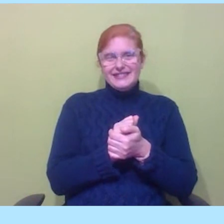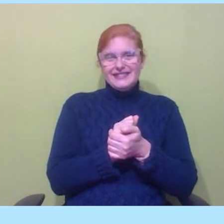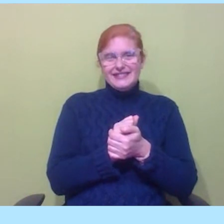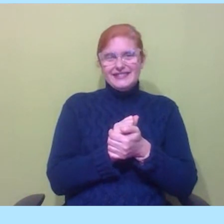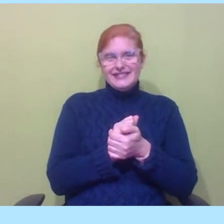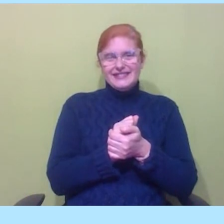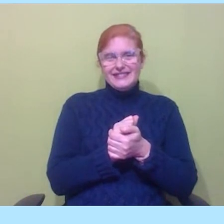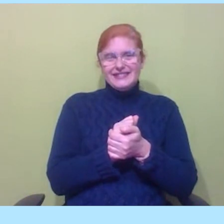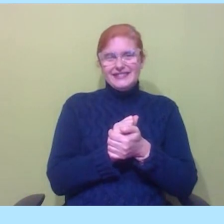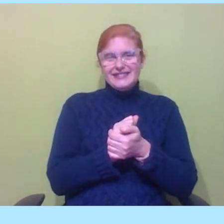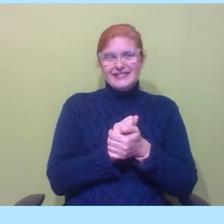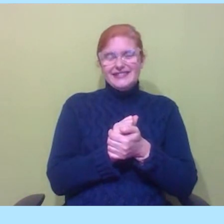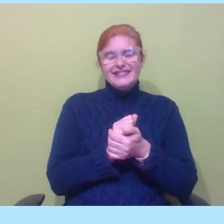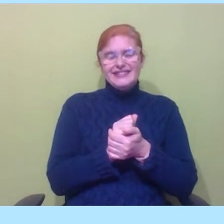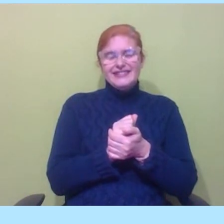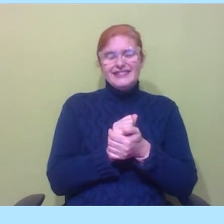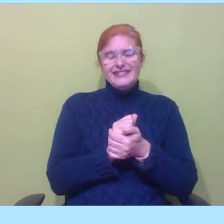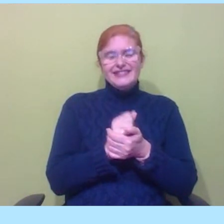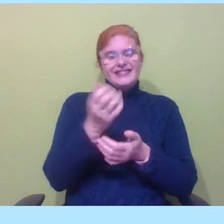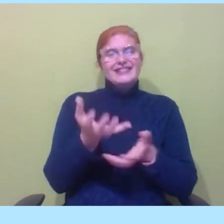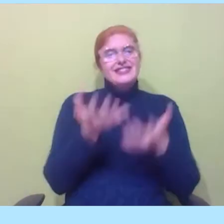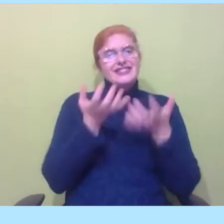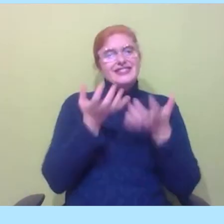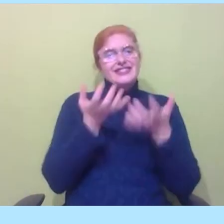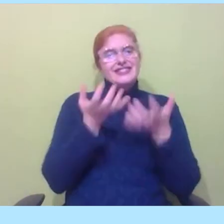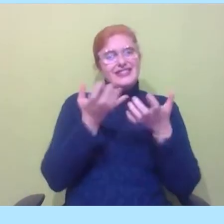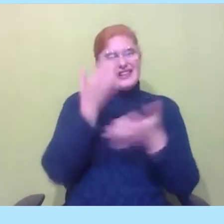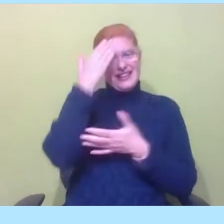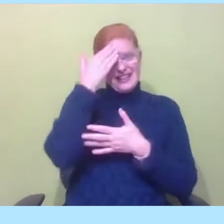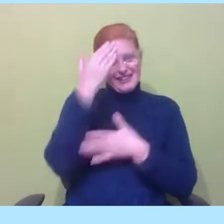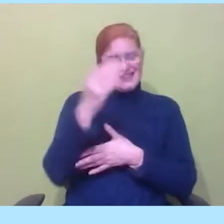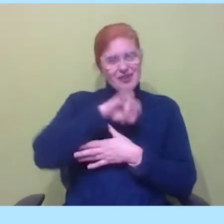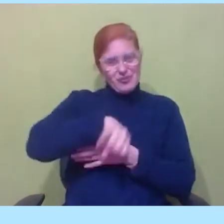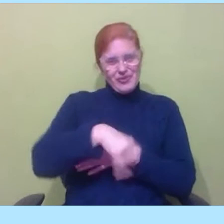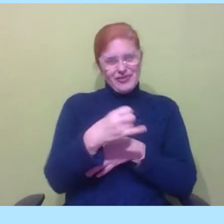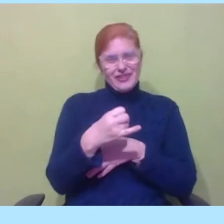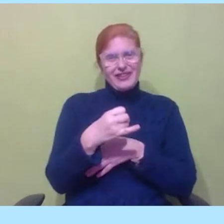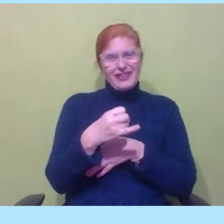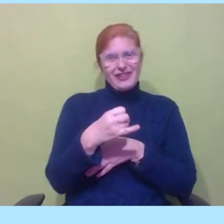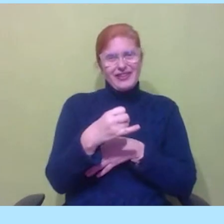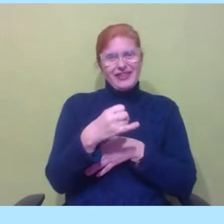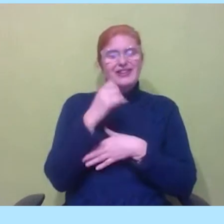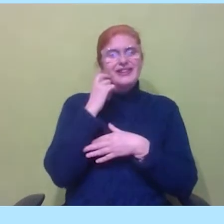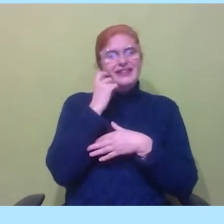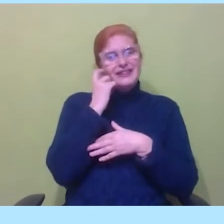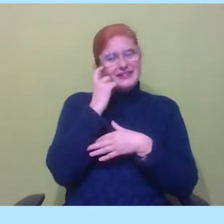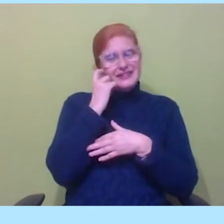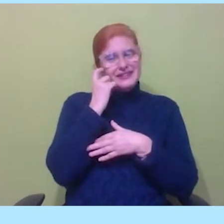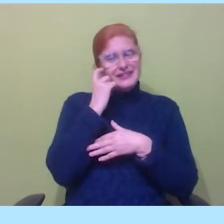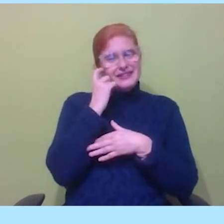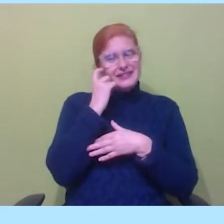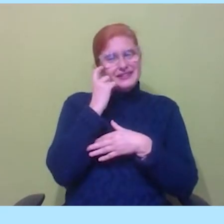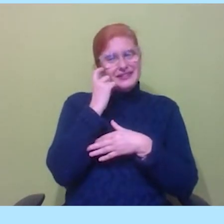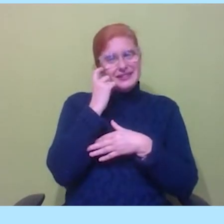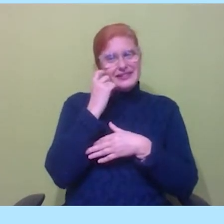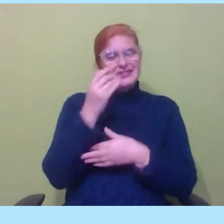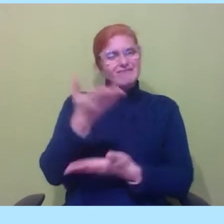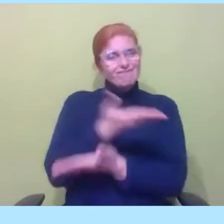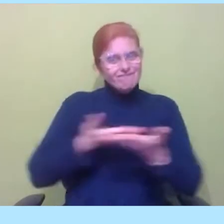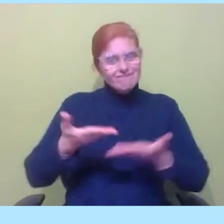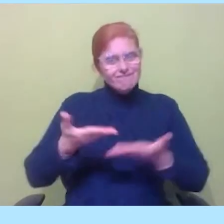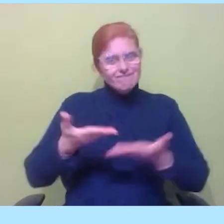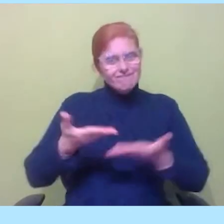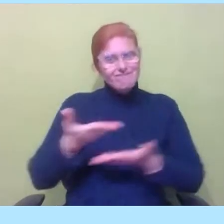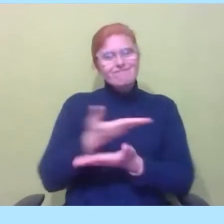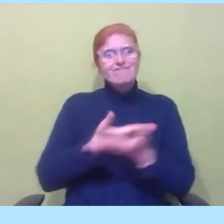Eu quero agradecer a oportunidade da partilha, né? Como eu venho dizendo, sei